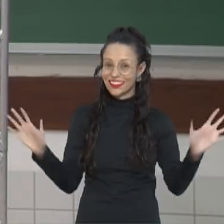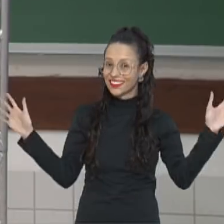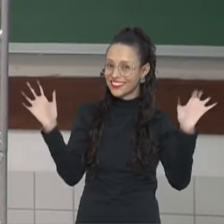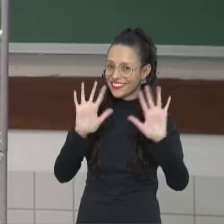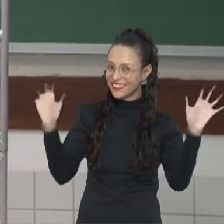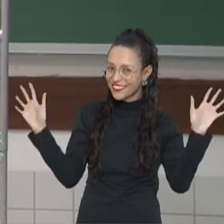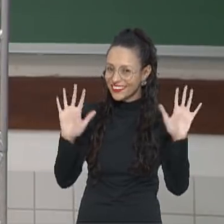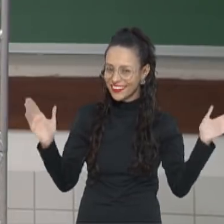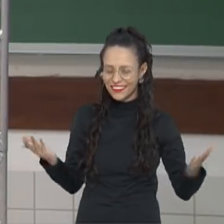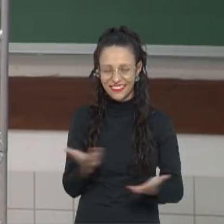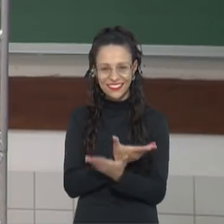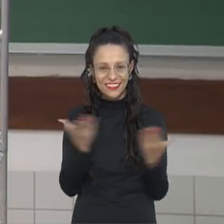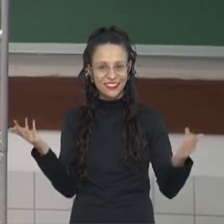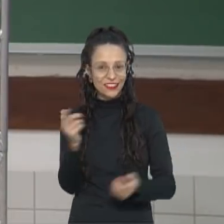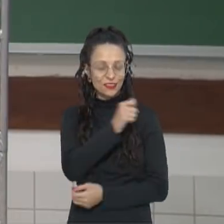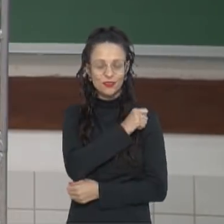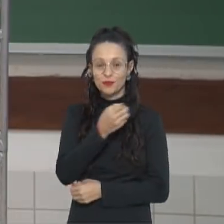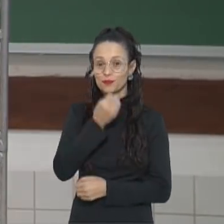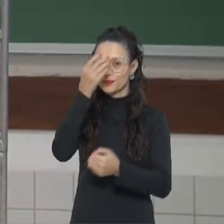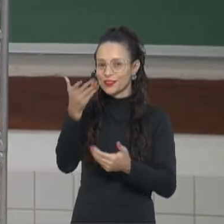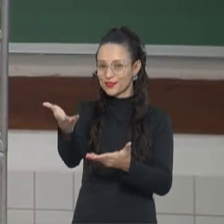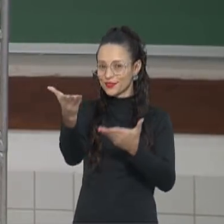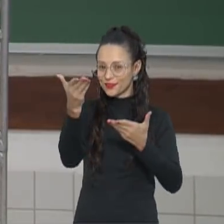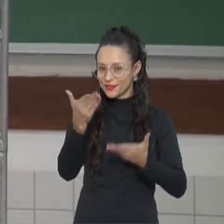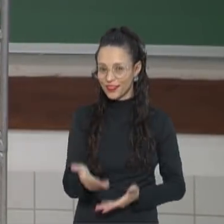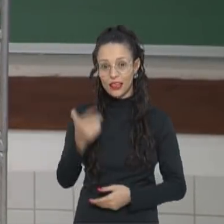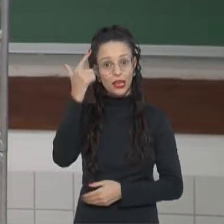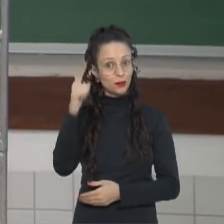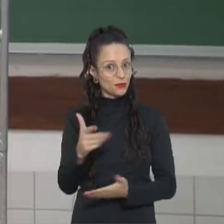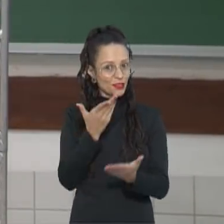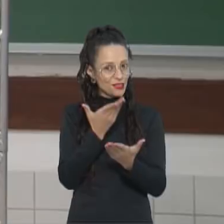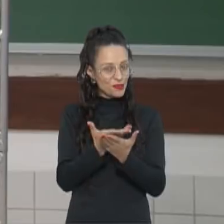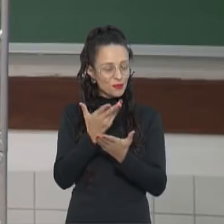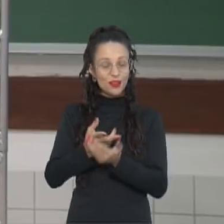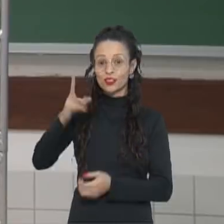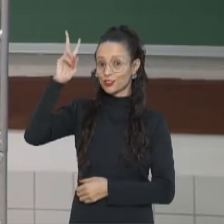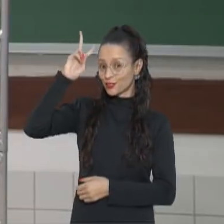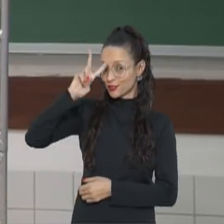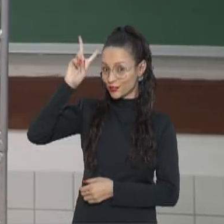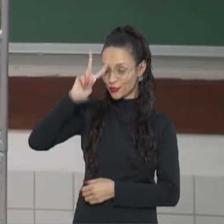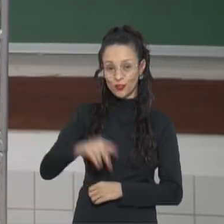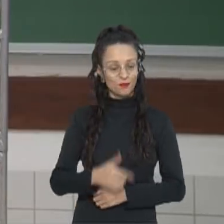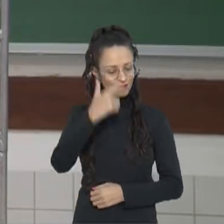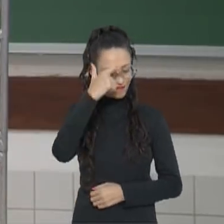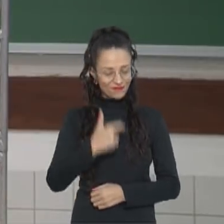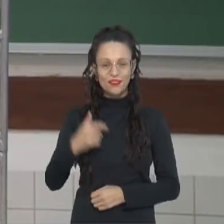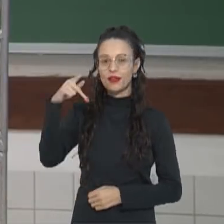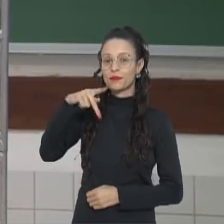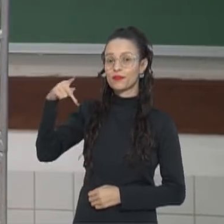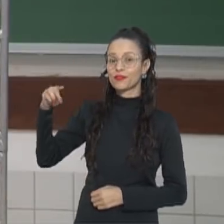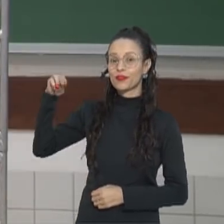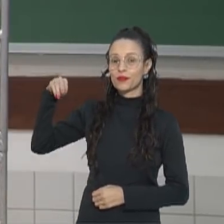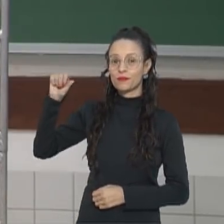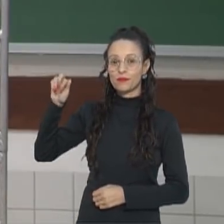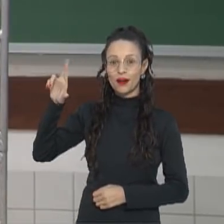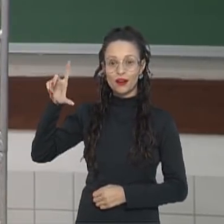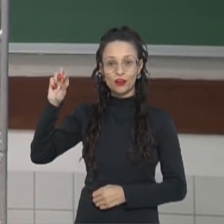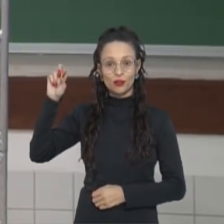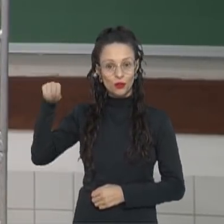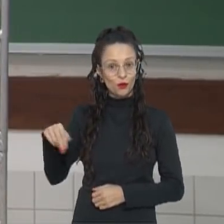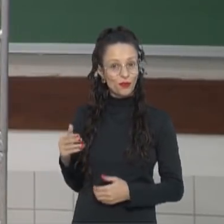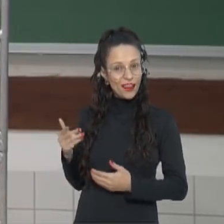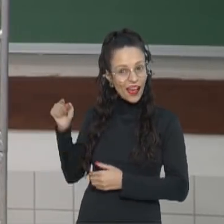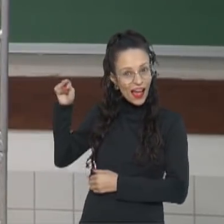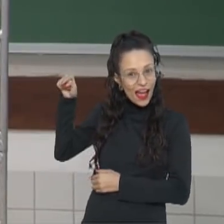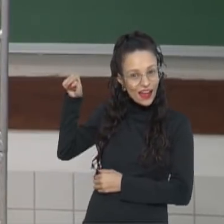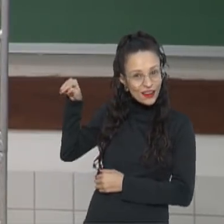Olá, povo! Bem-vindos a mais uma aula de História. Eu sou o professor Marlon, junto comigo, aqui